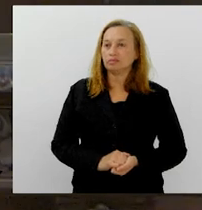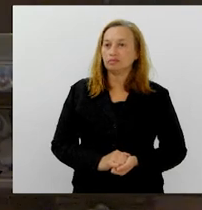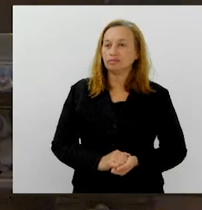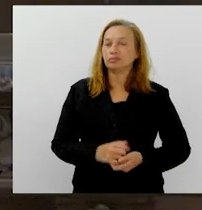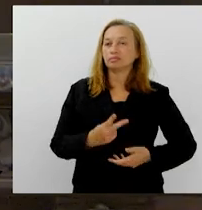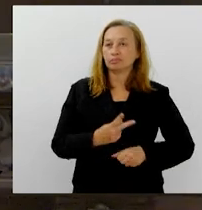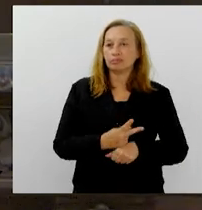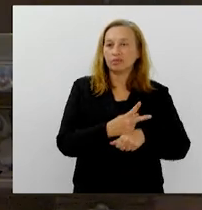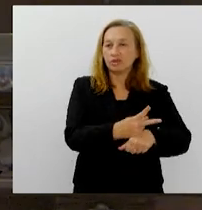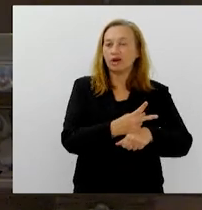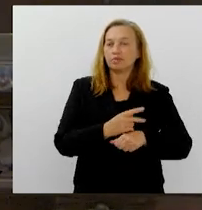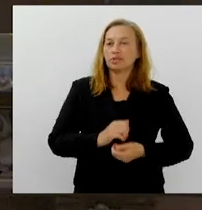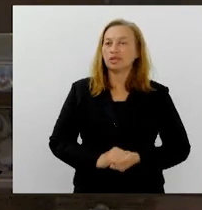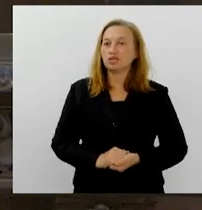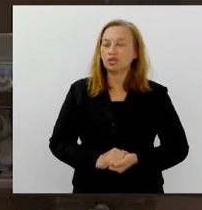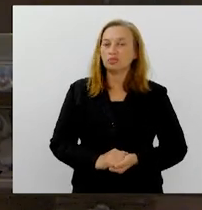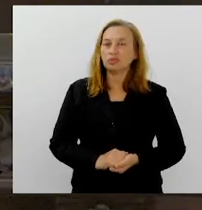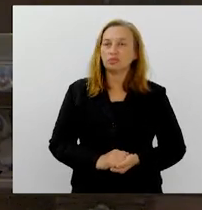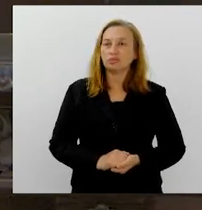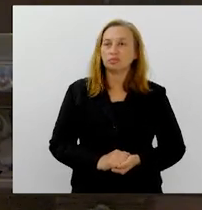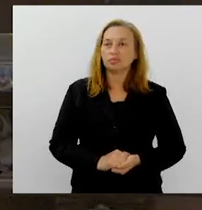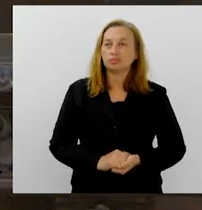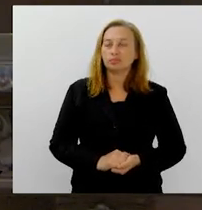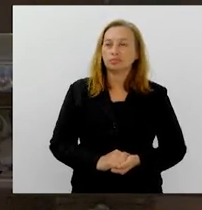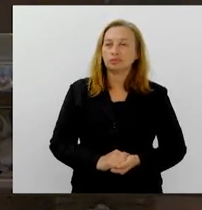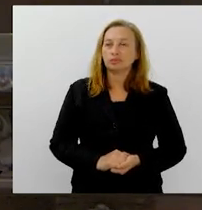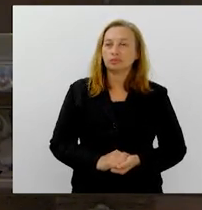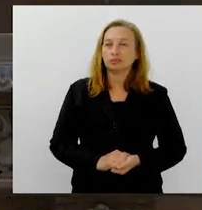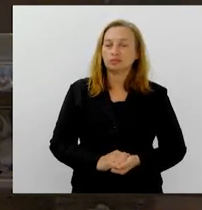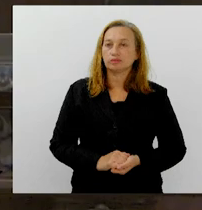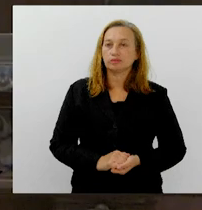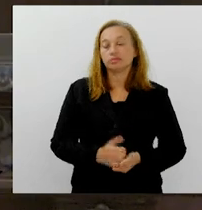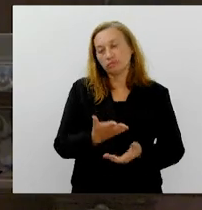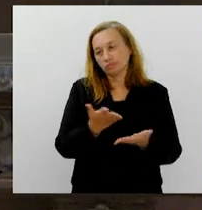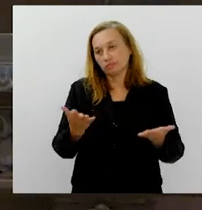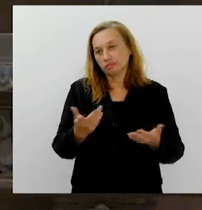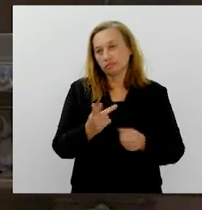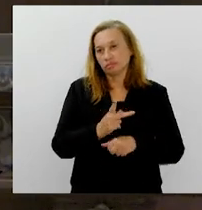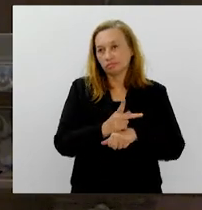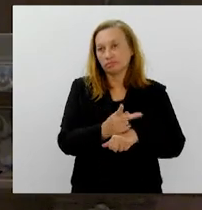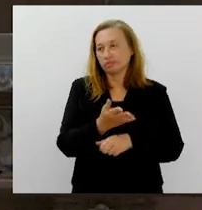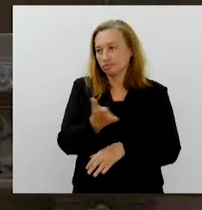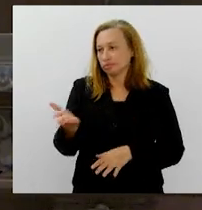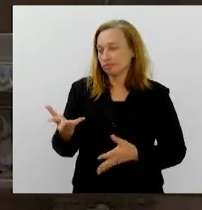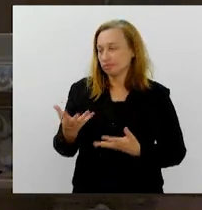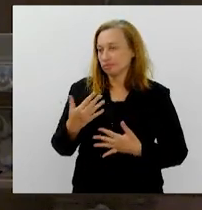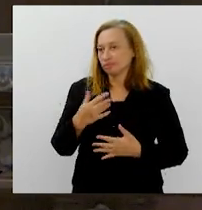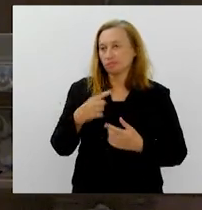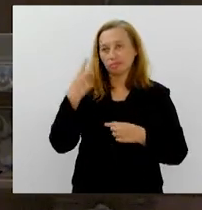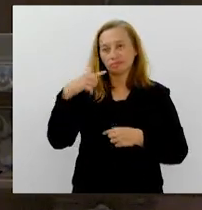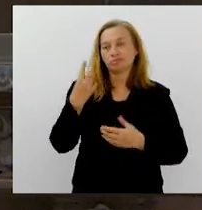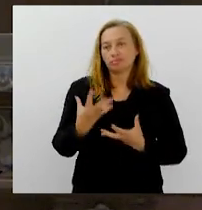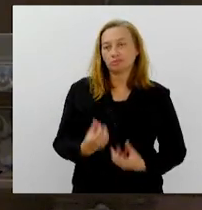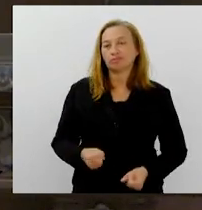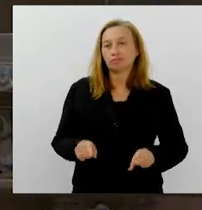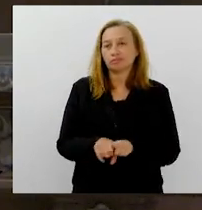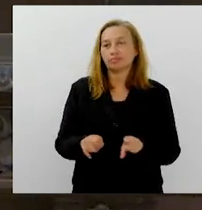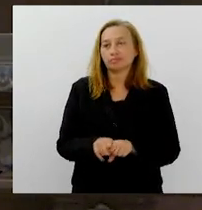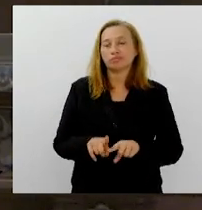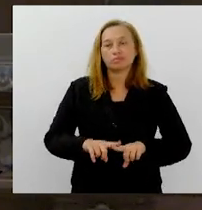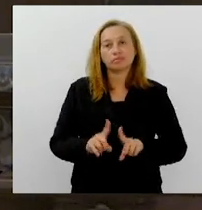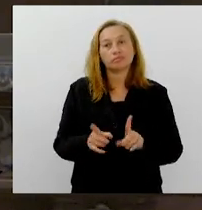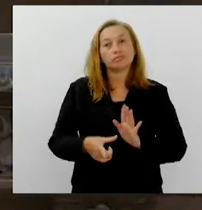que é o ponto alto, né? Estou doida para entregar a premiação para vocês, vocês devem estar doidos para receber também. Mas não sem